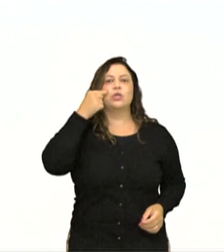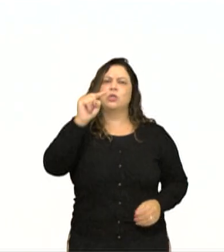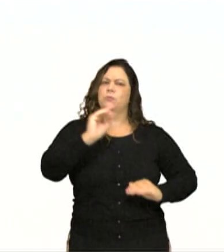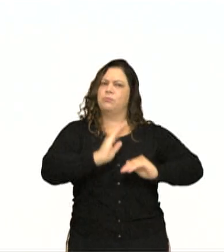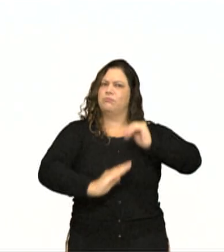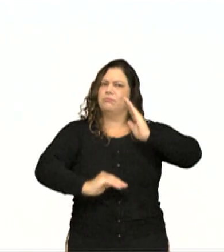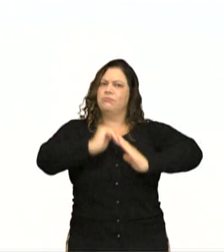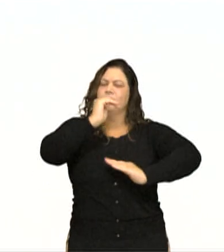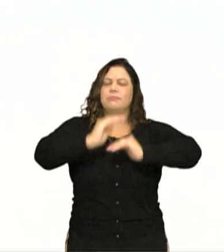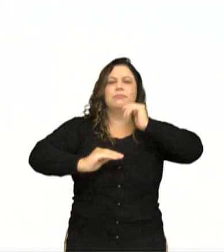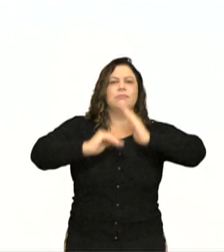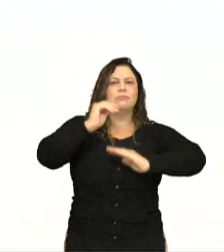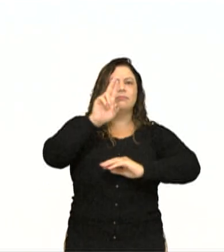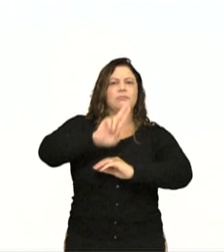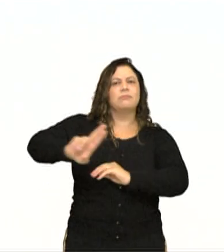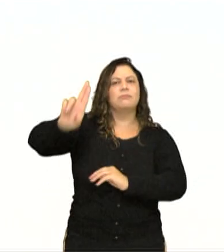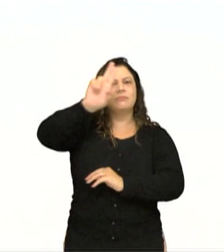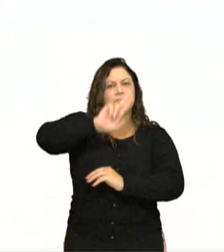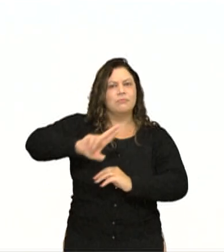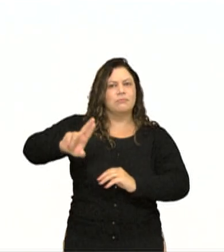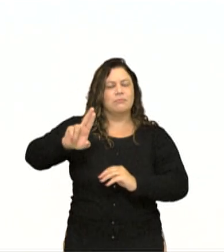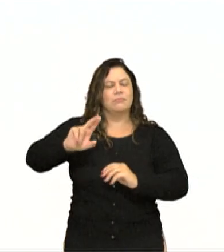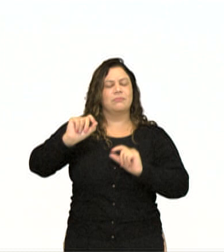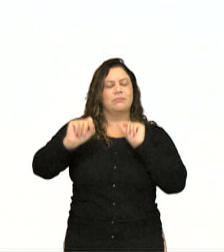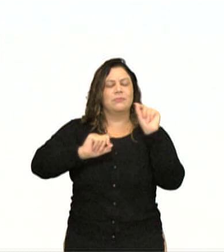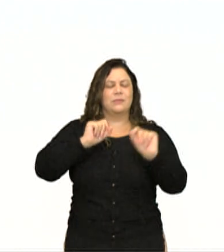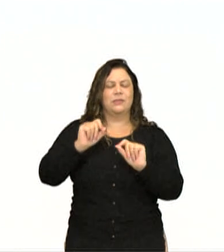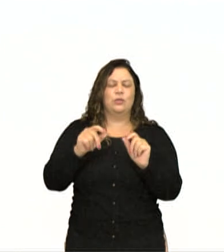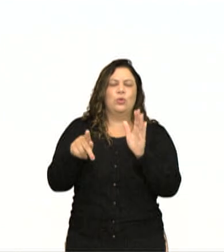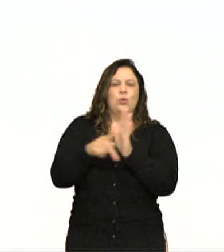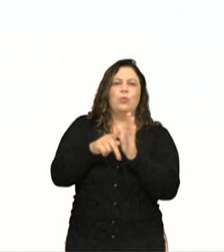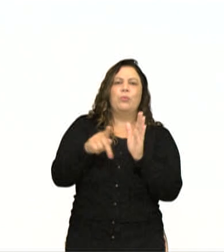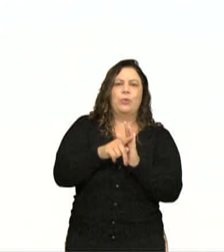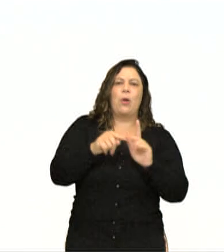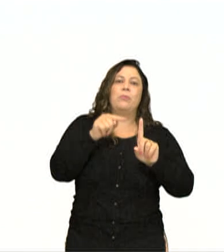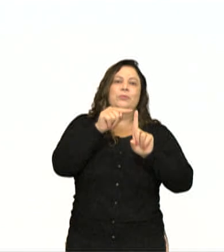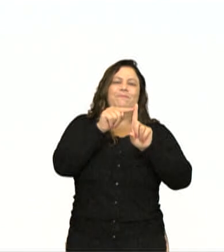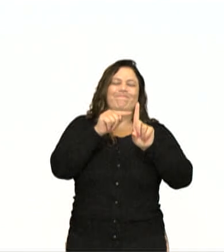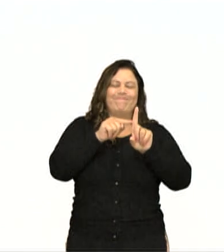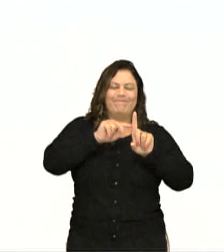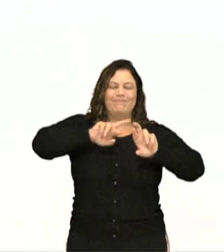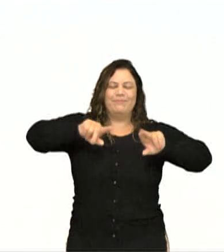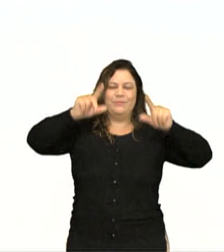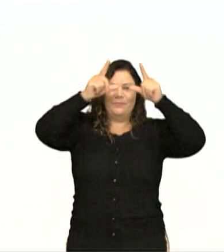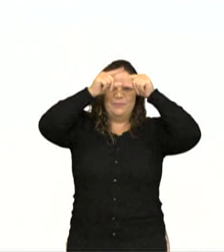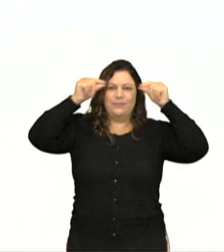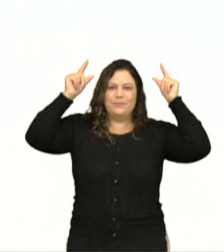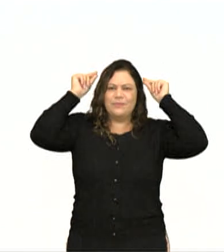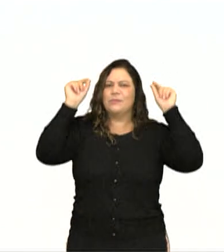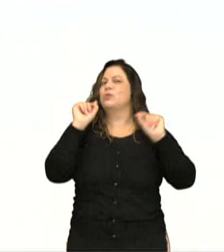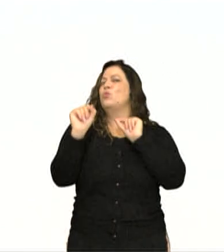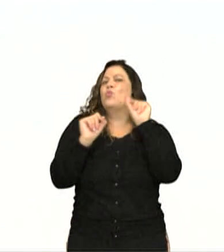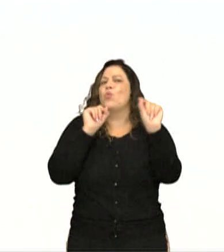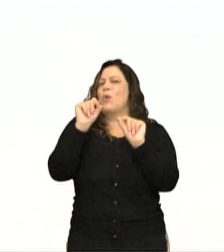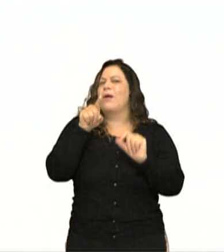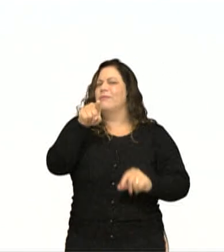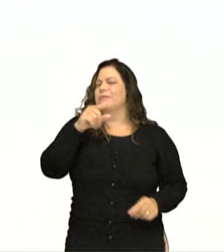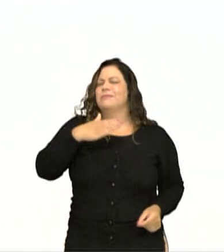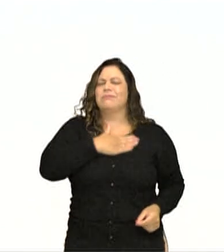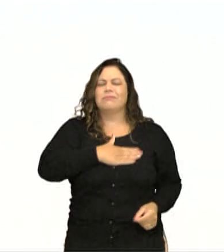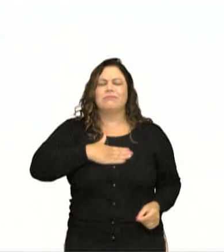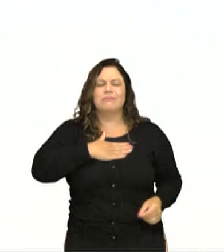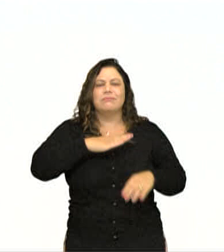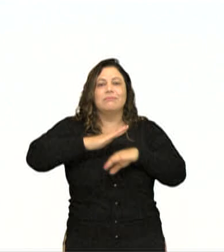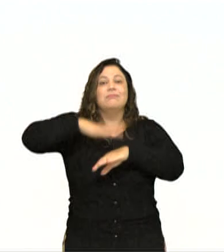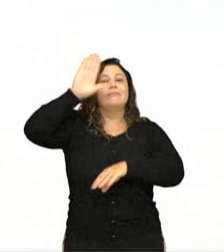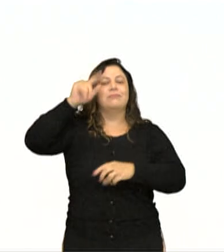construção que utiliza colunas inspiradas no estilo grego em sua cidade? Então, e aí? Será que você gostou mais da coríntia, né? Que é essa bem elaborada,